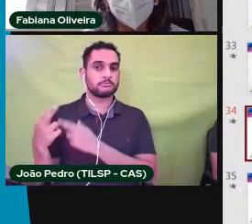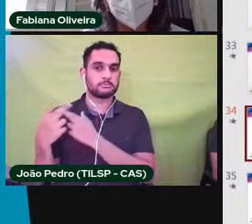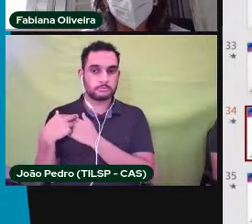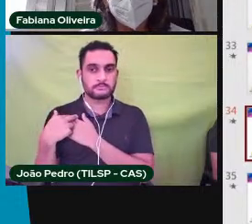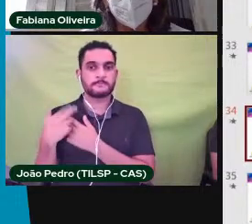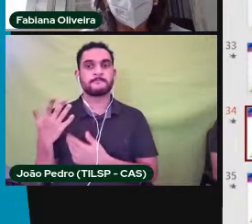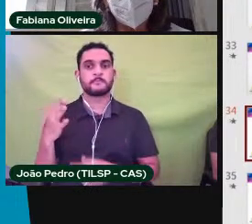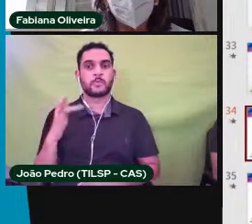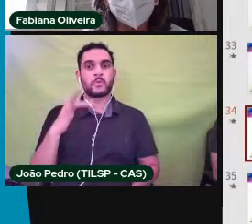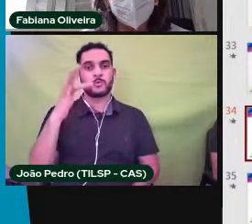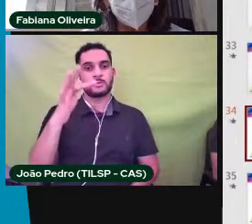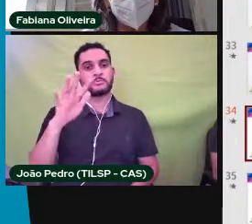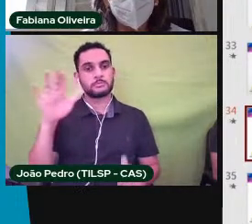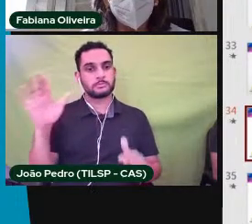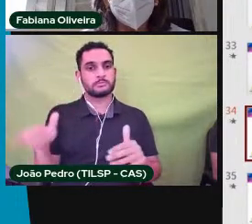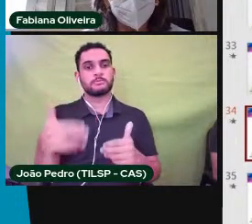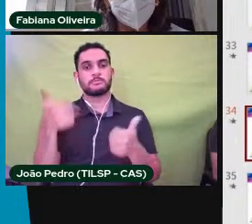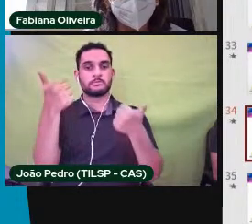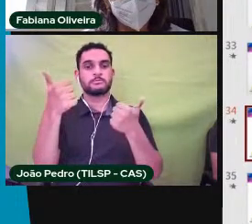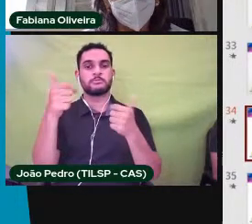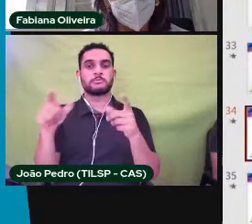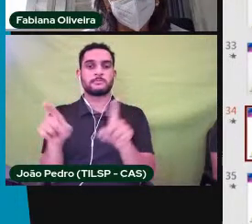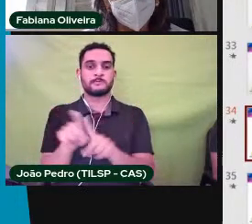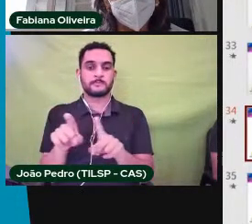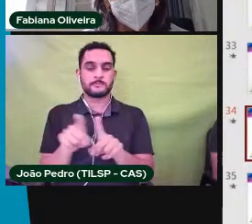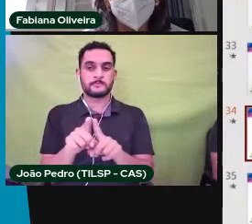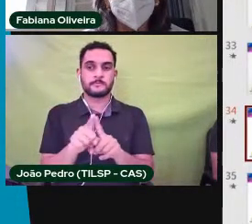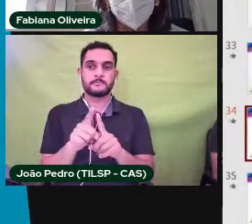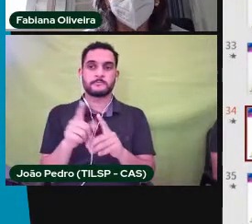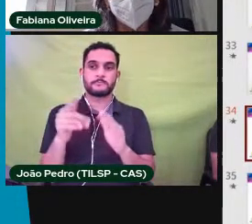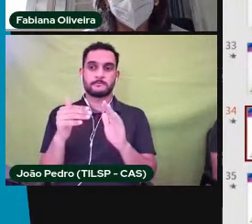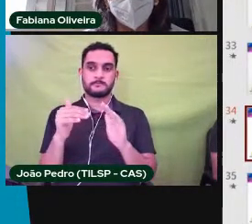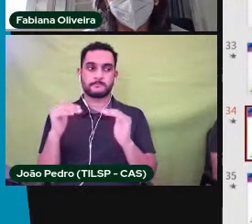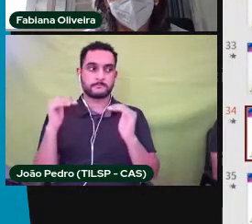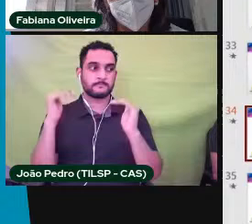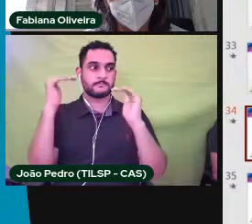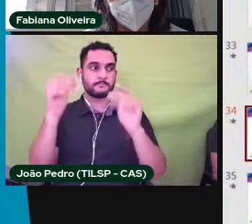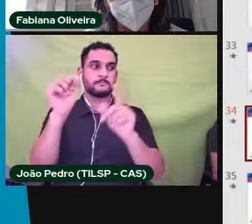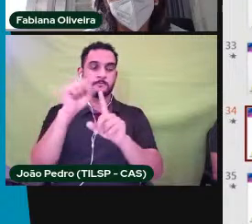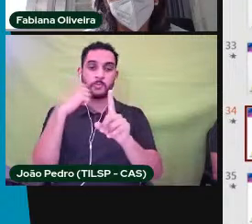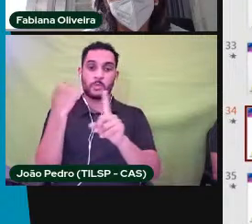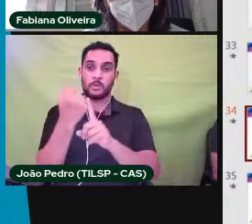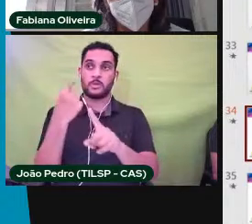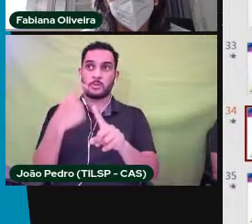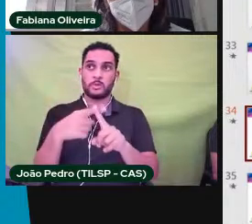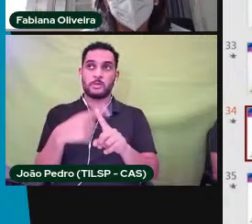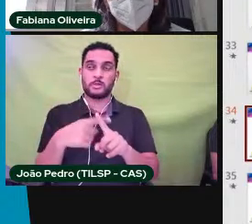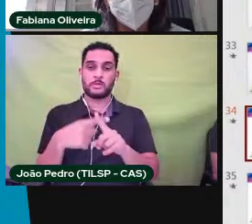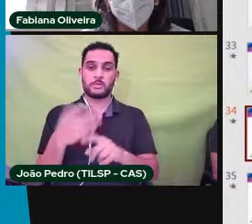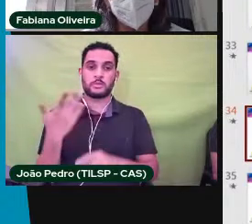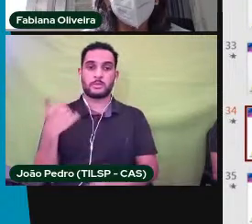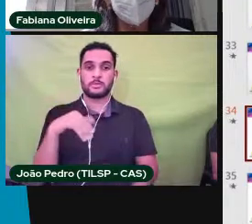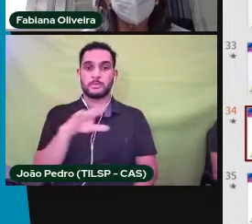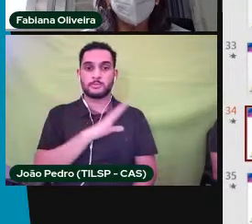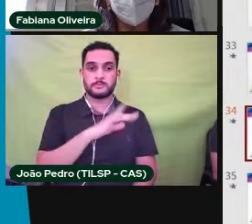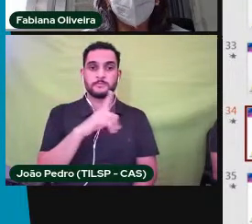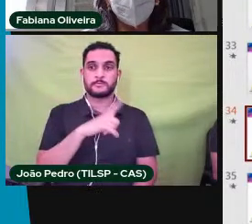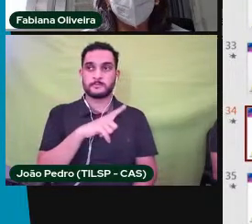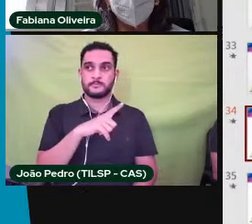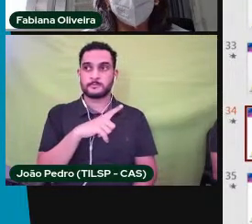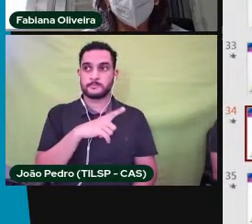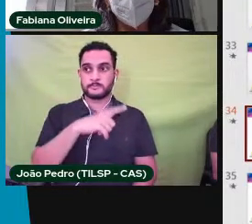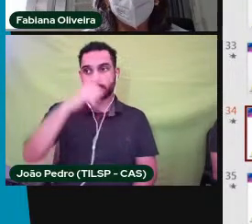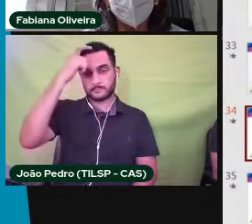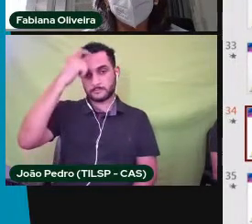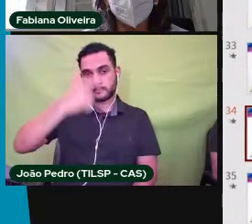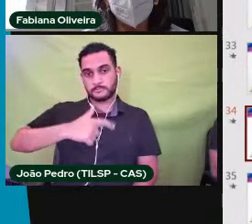melhor, como a elevação do próprio ser social. Porque nós somos seres sociais. Garantindo que esse ser,